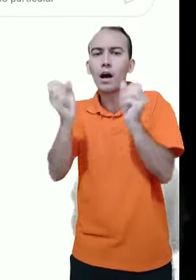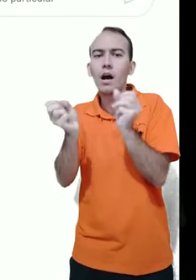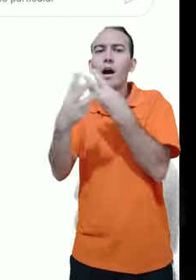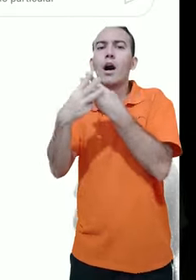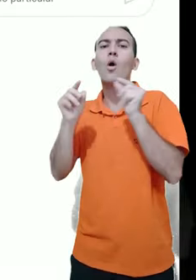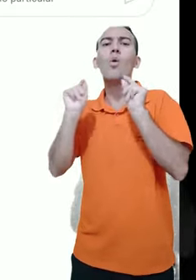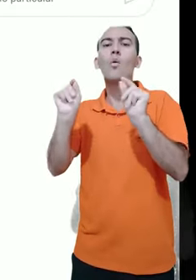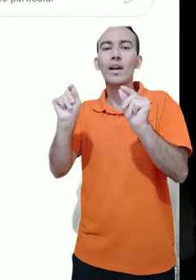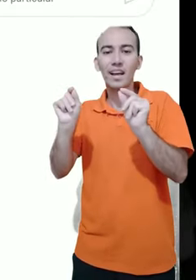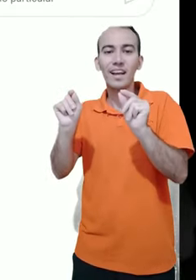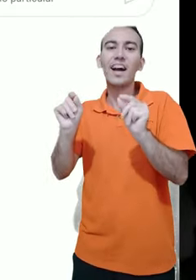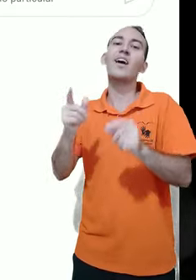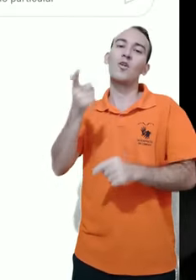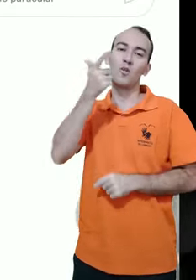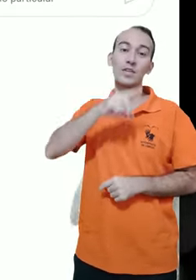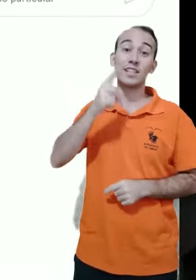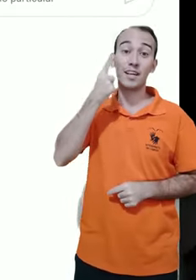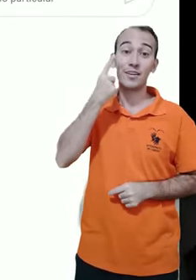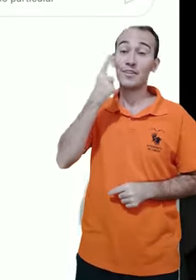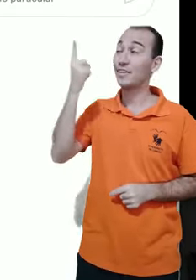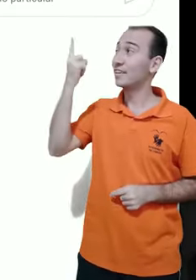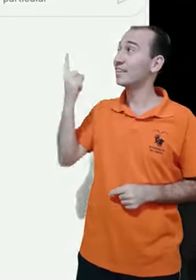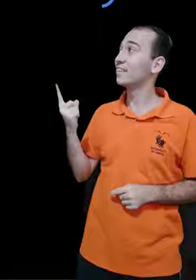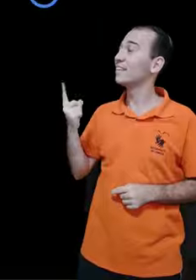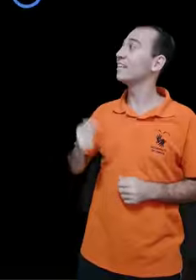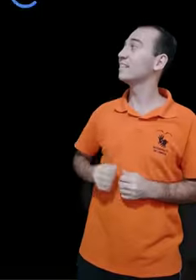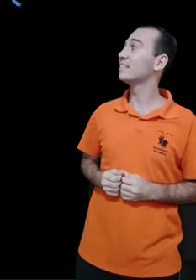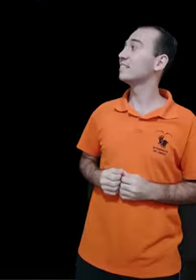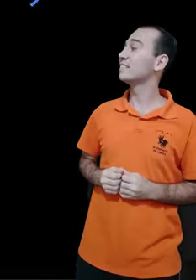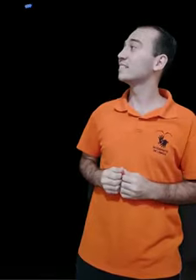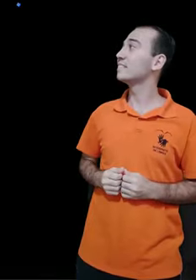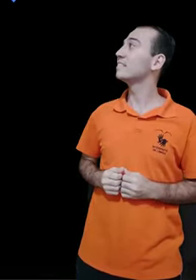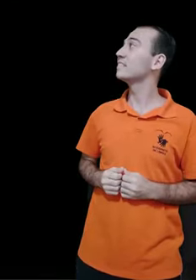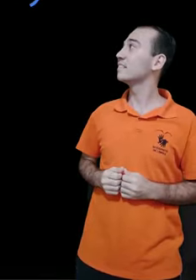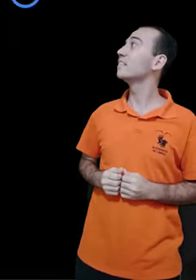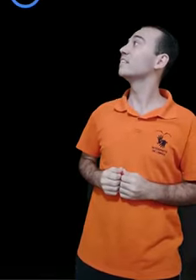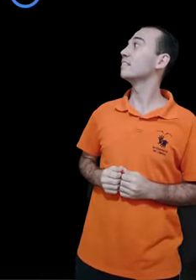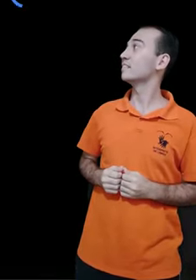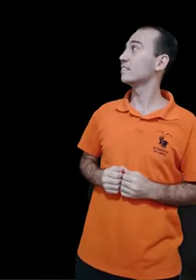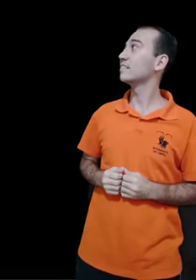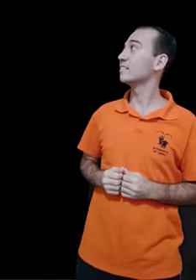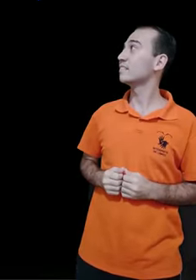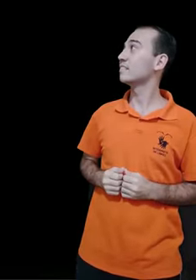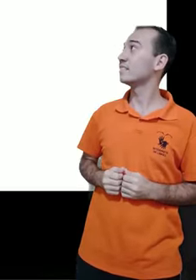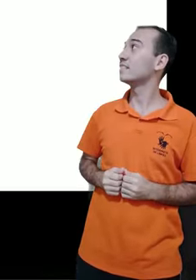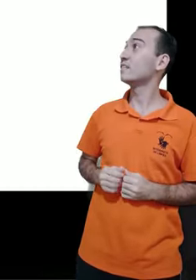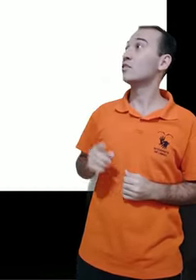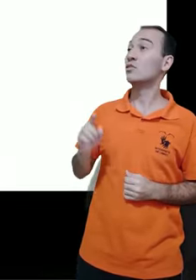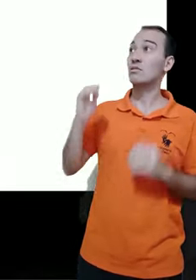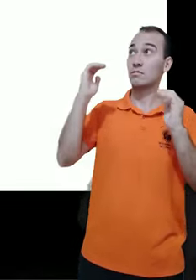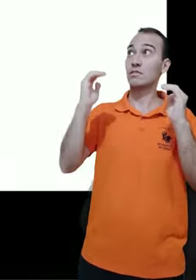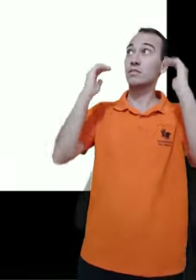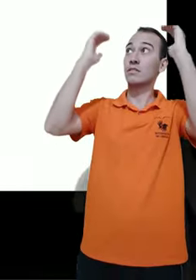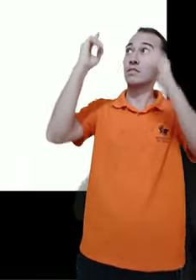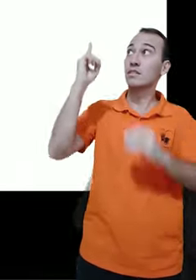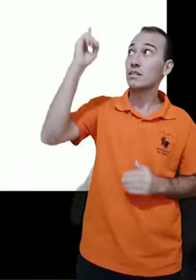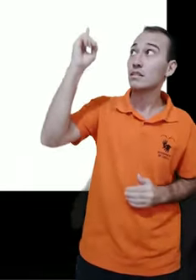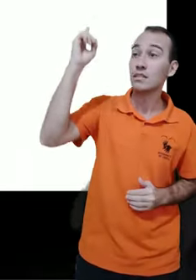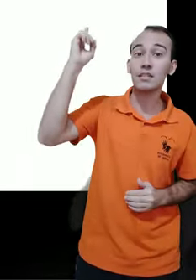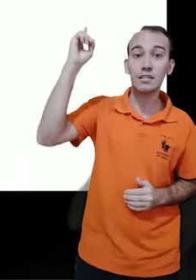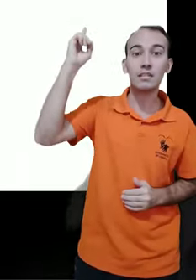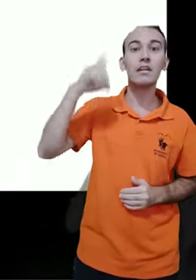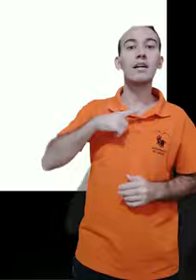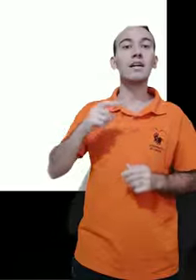atividade você deve clicar em um dos arquivos e assim você será direcionado para a tela do documento e no canto superior direito